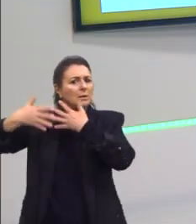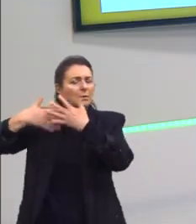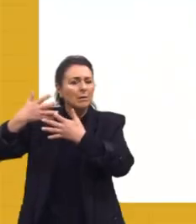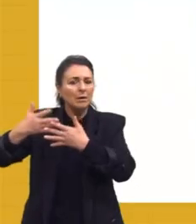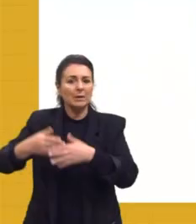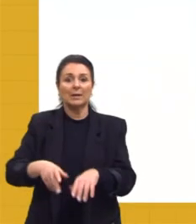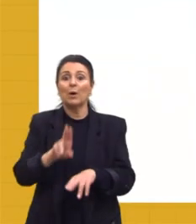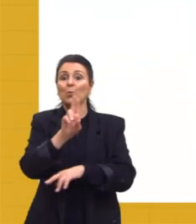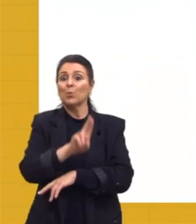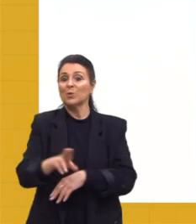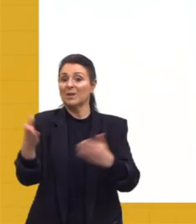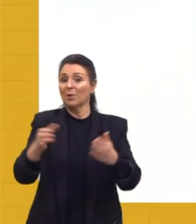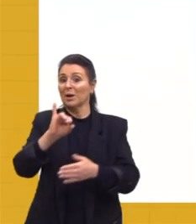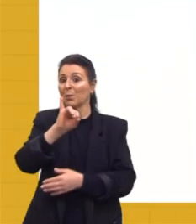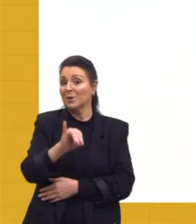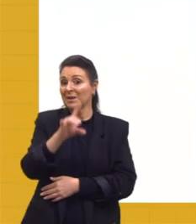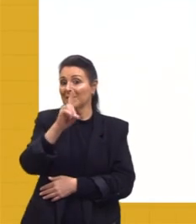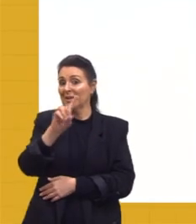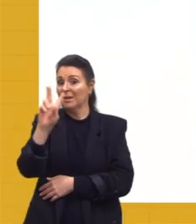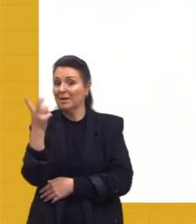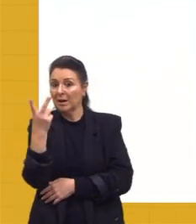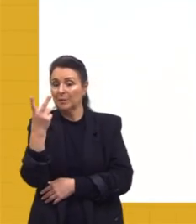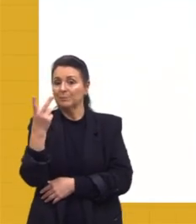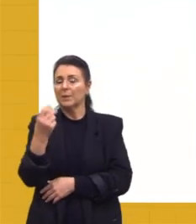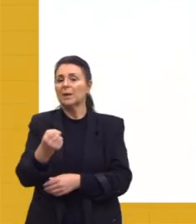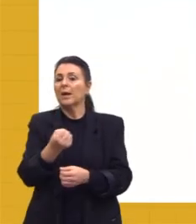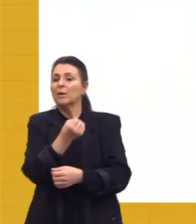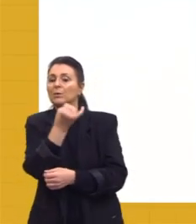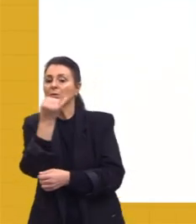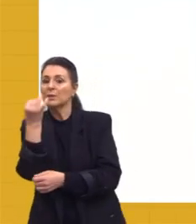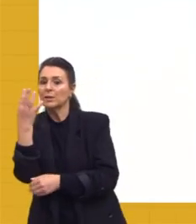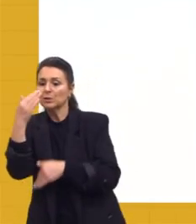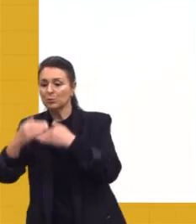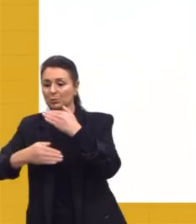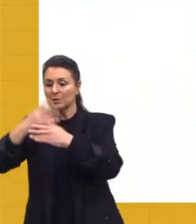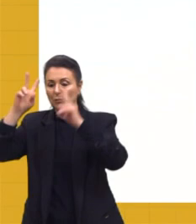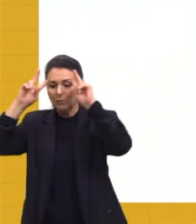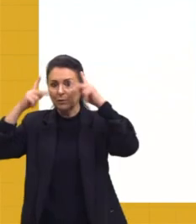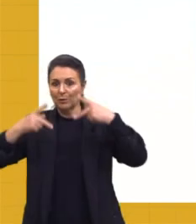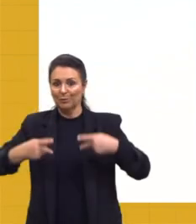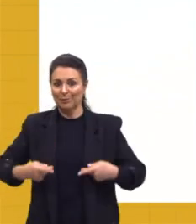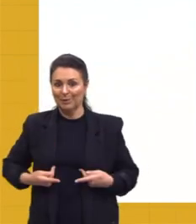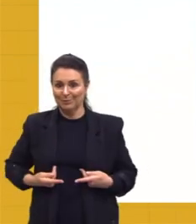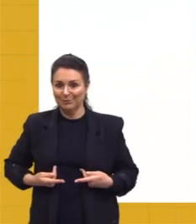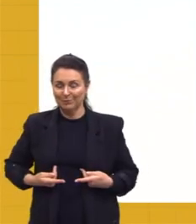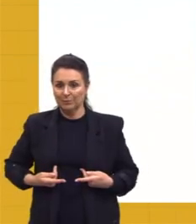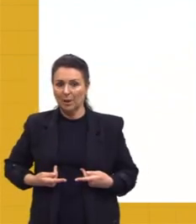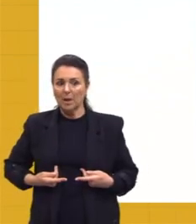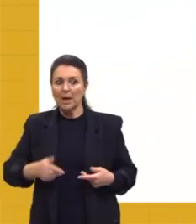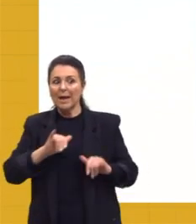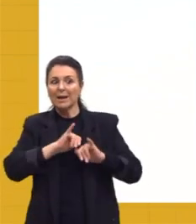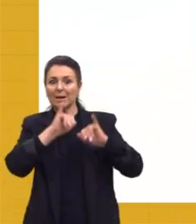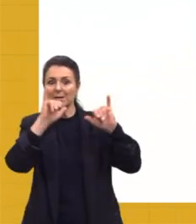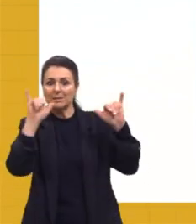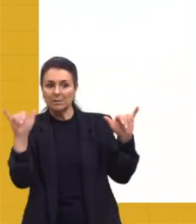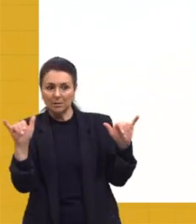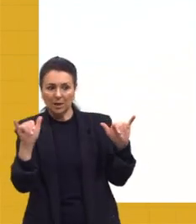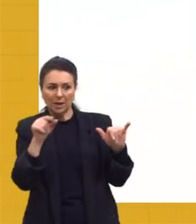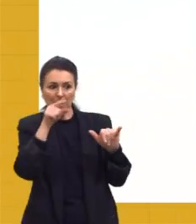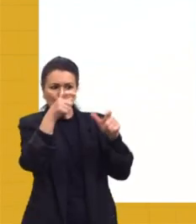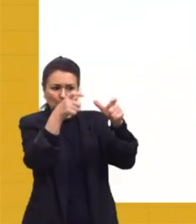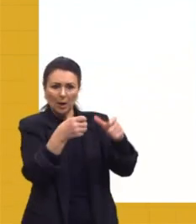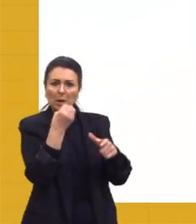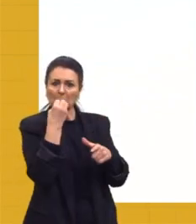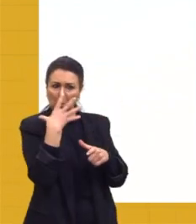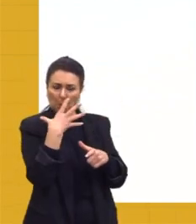chamada IDH índice de desenvolvimento humano tá ele que vai dizer se o local é de boa qualidade para gente